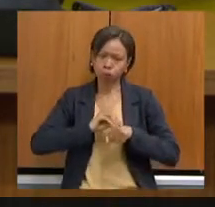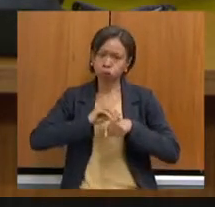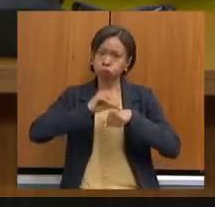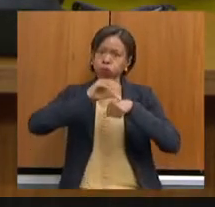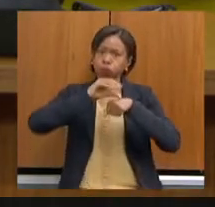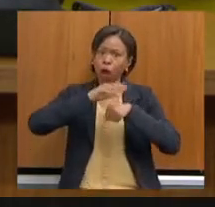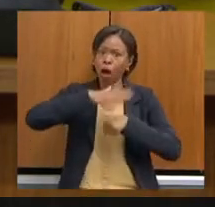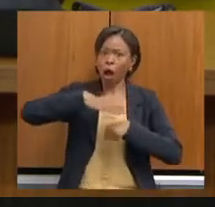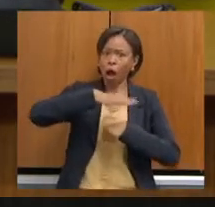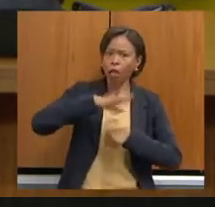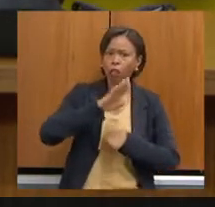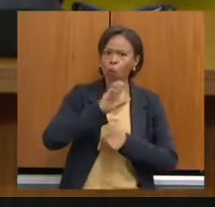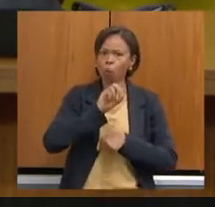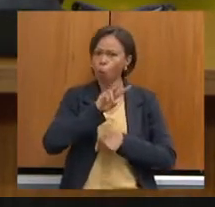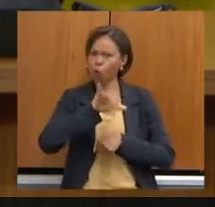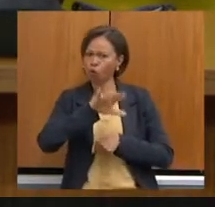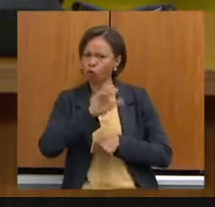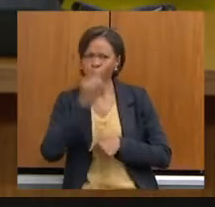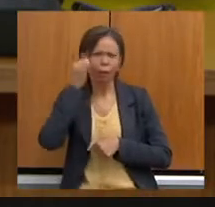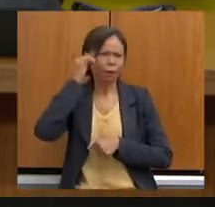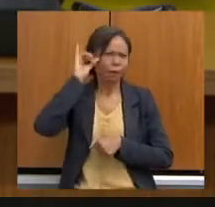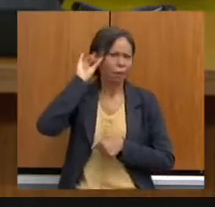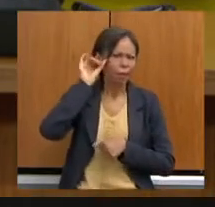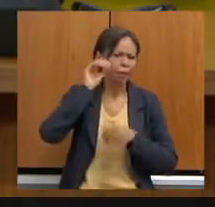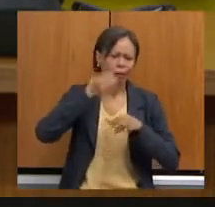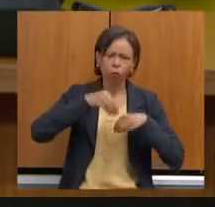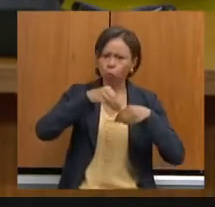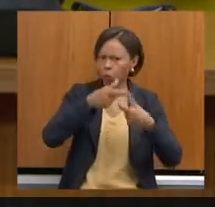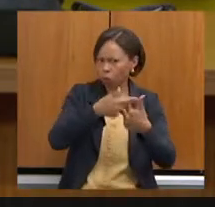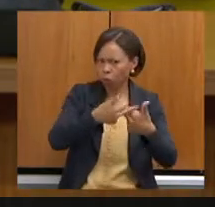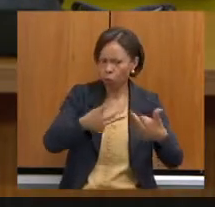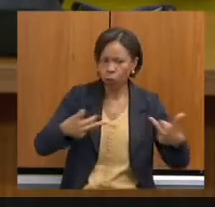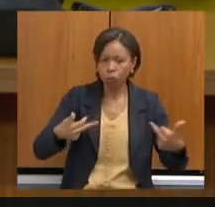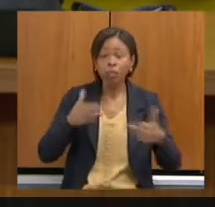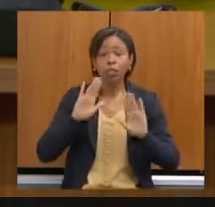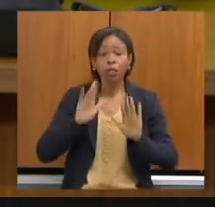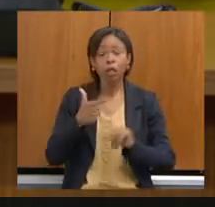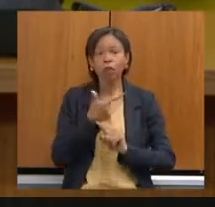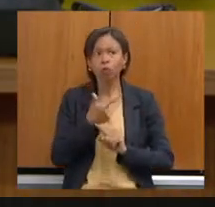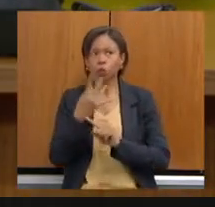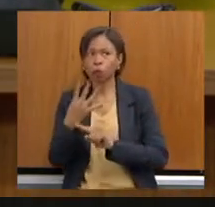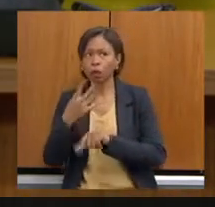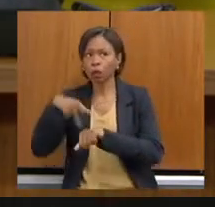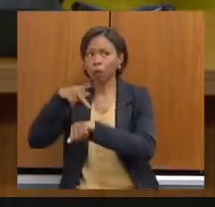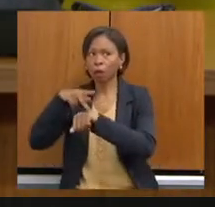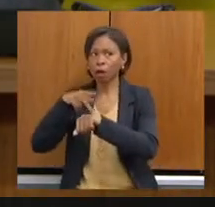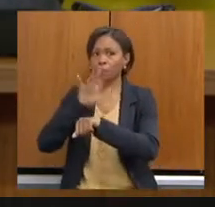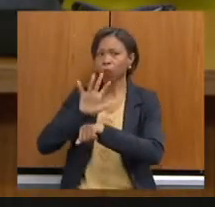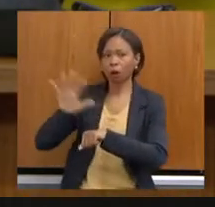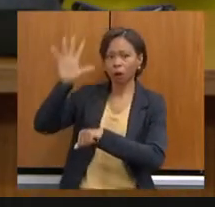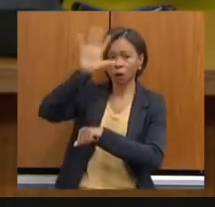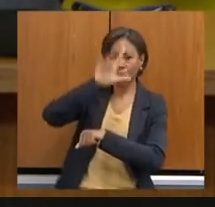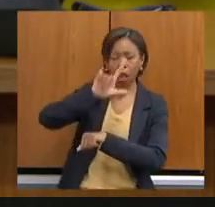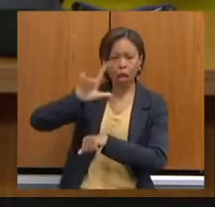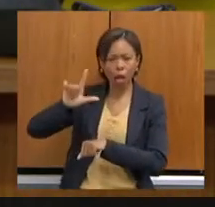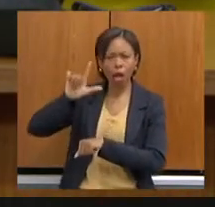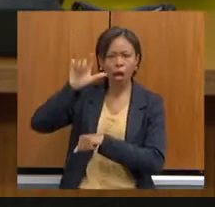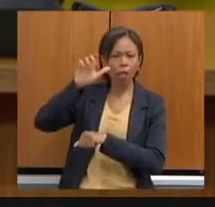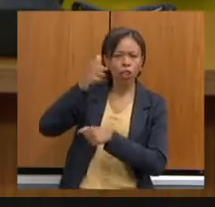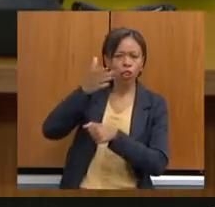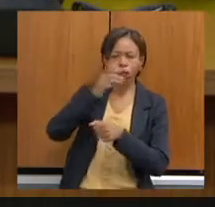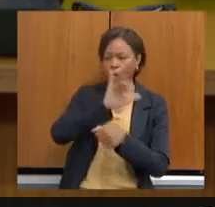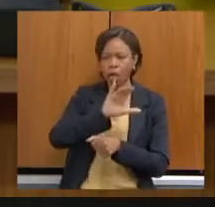bovinocultura tivemos o evento muito interessante com 24 países do centro e leste europeu é sobre